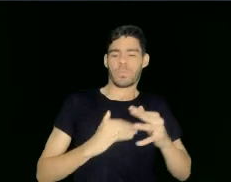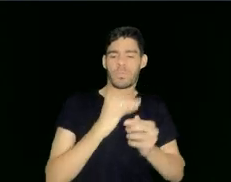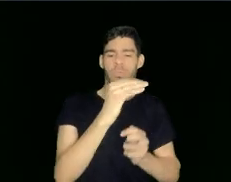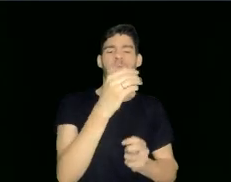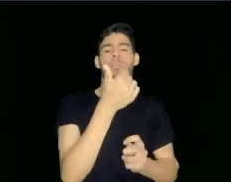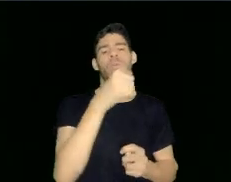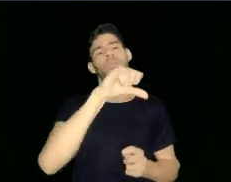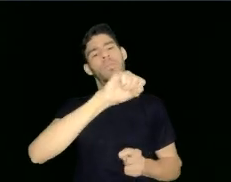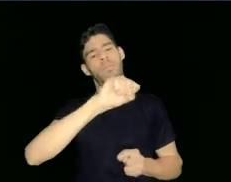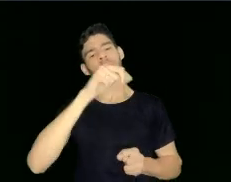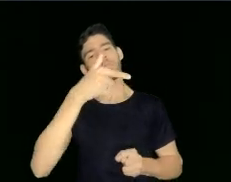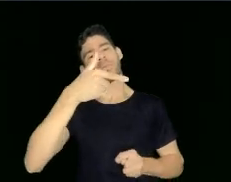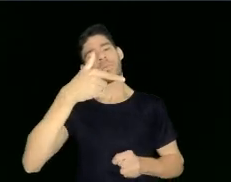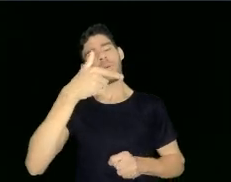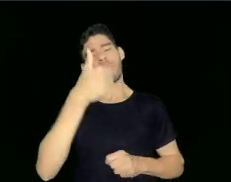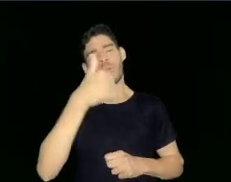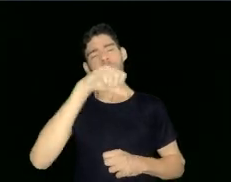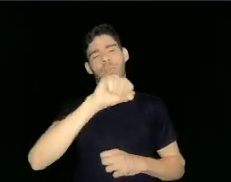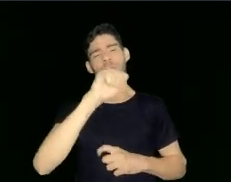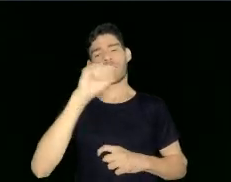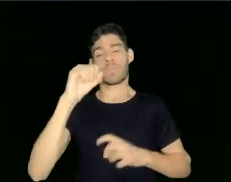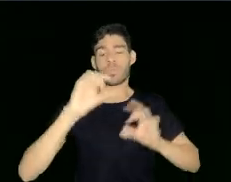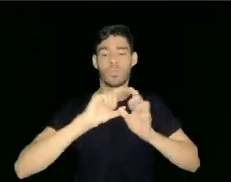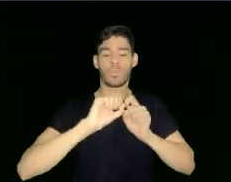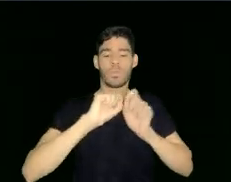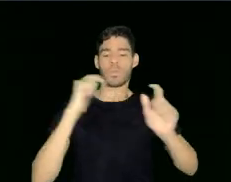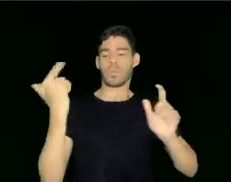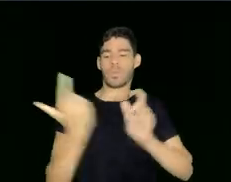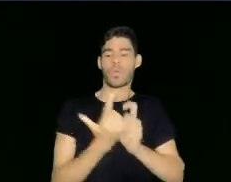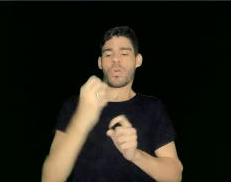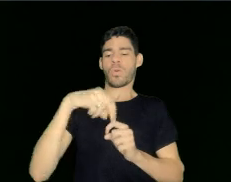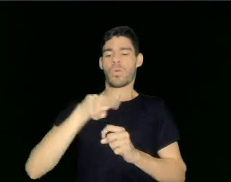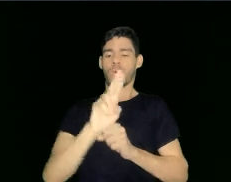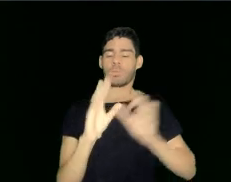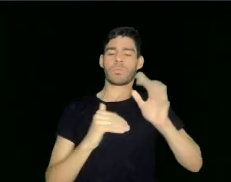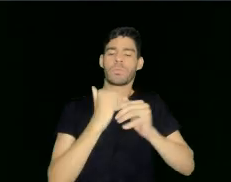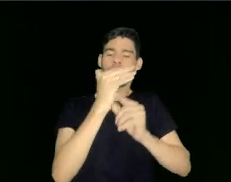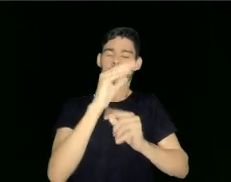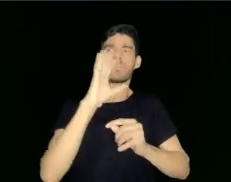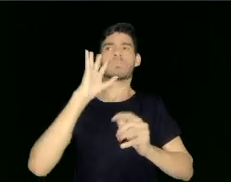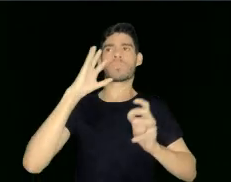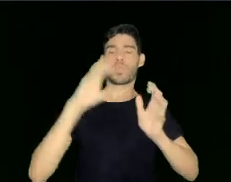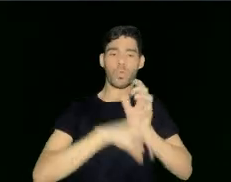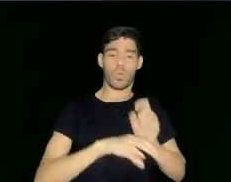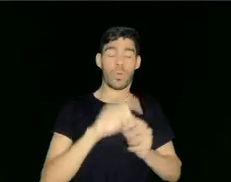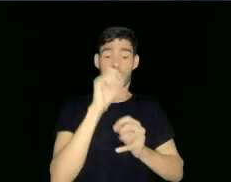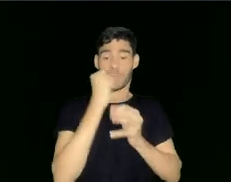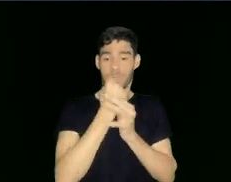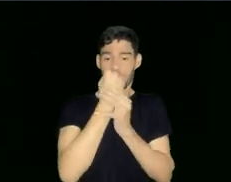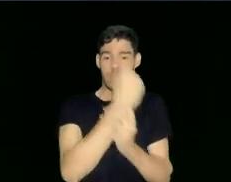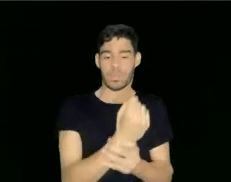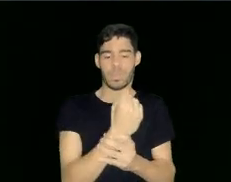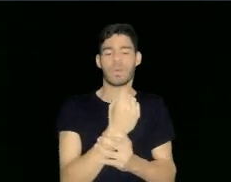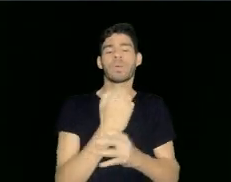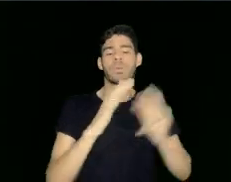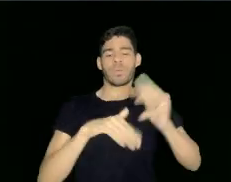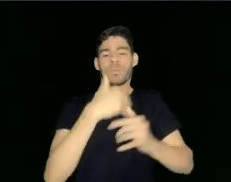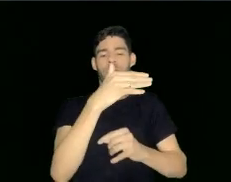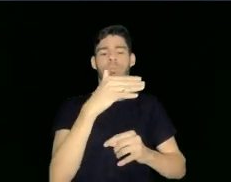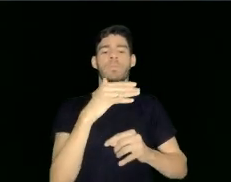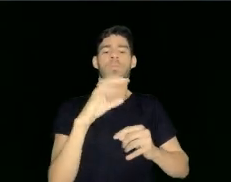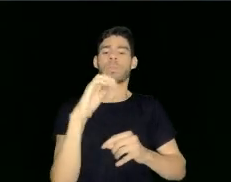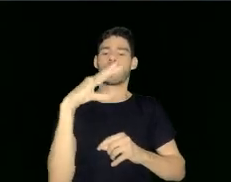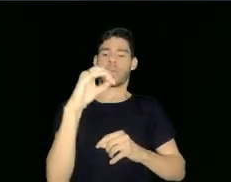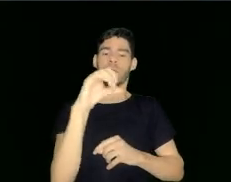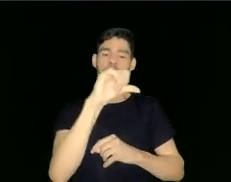E isso foi desenvolvido em 82, também a Assembleia Geral da ONU conceituou desenvolvimento sustentável,